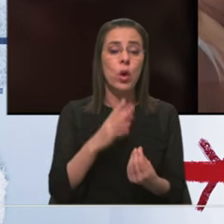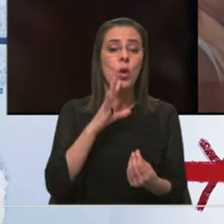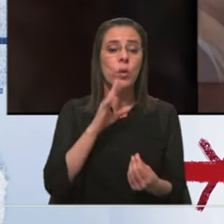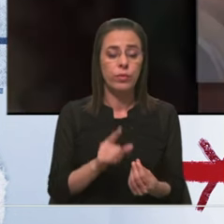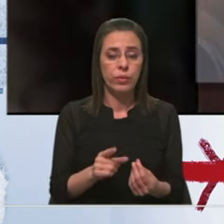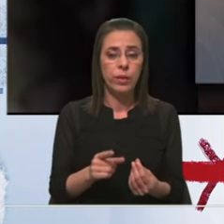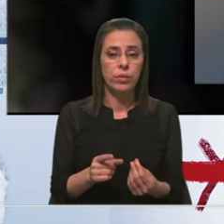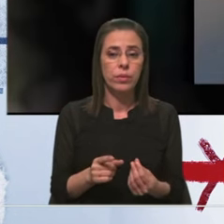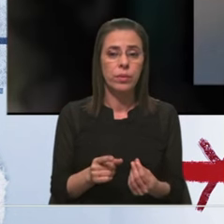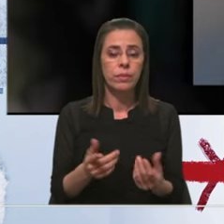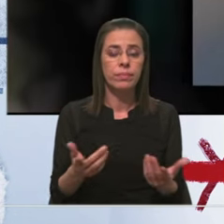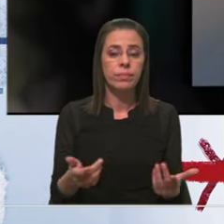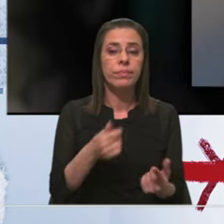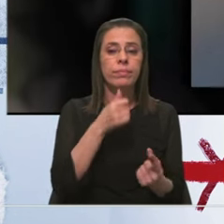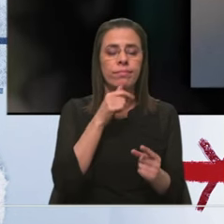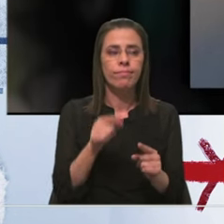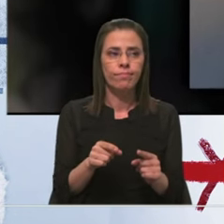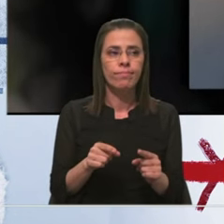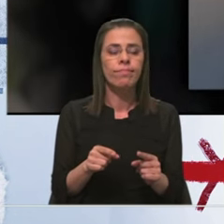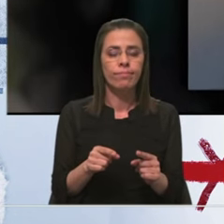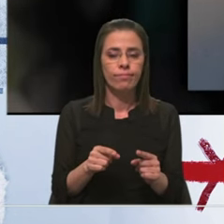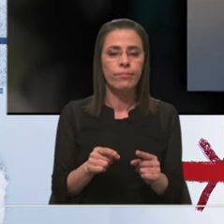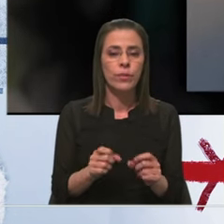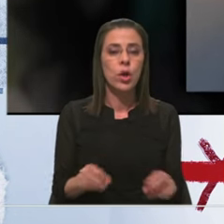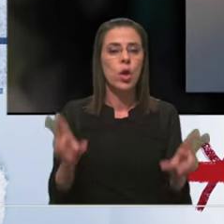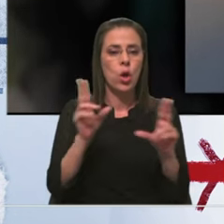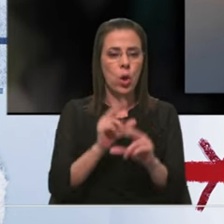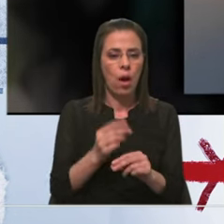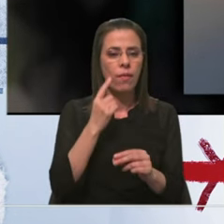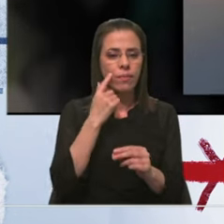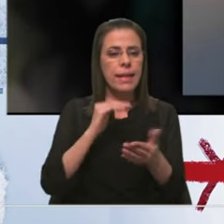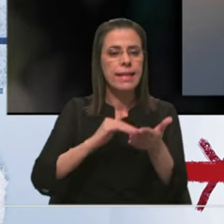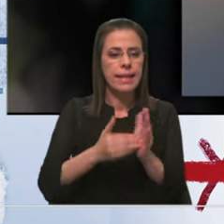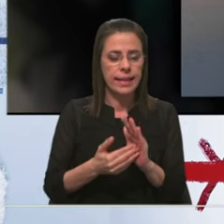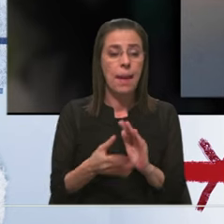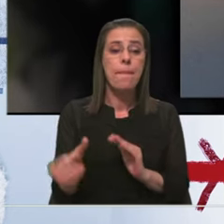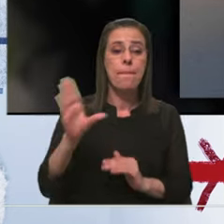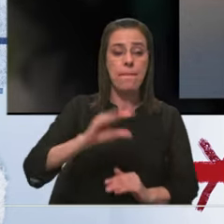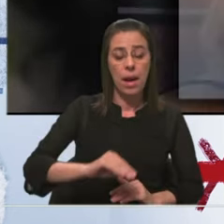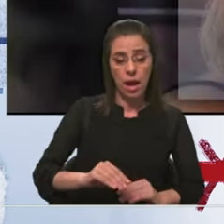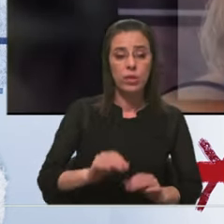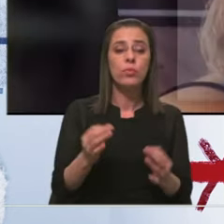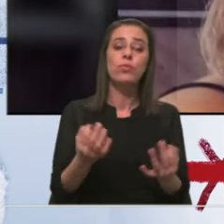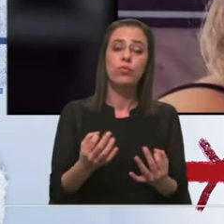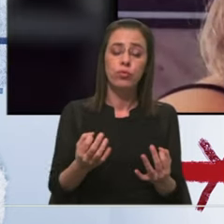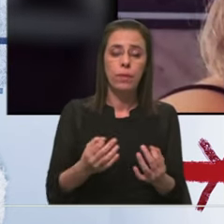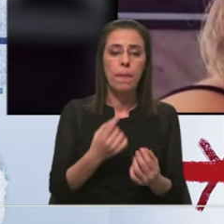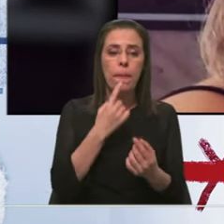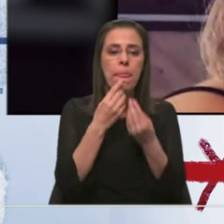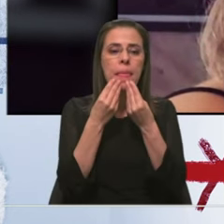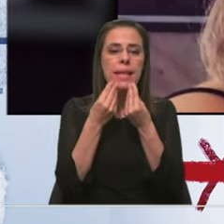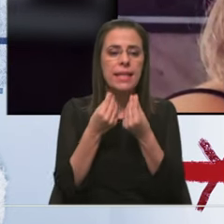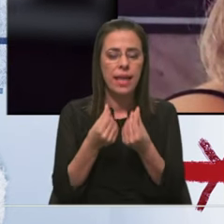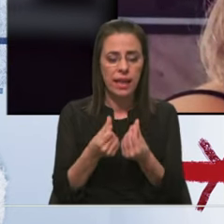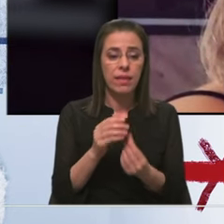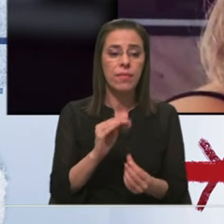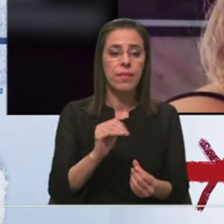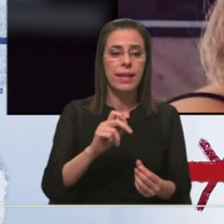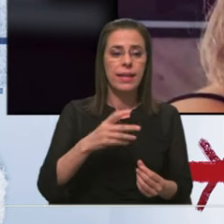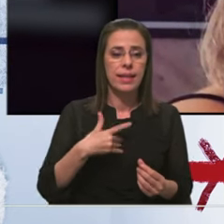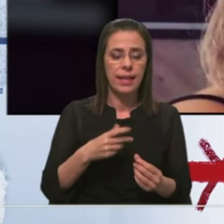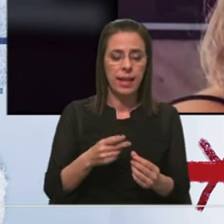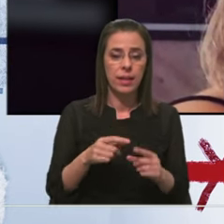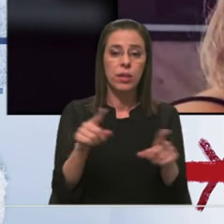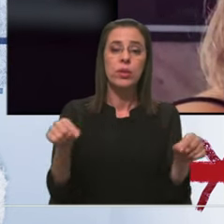filhos e então decidiram recolher então novas amostras neste caso então foi recolhida saliva a Sandra Silva no